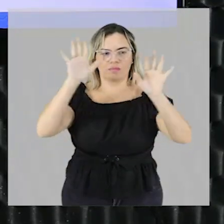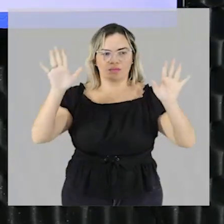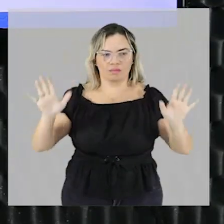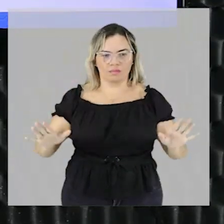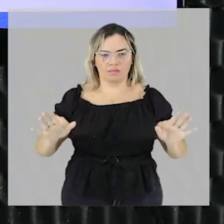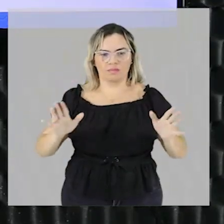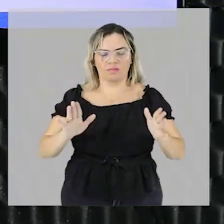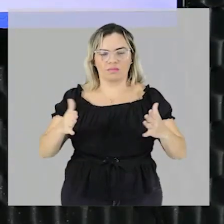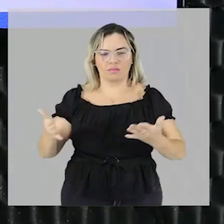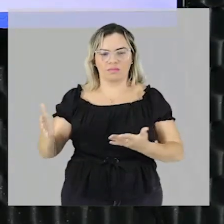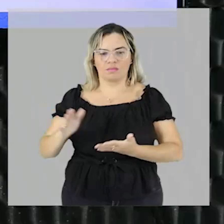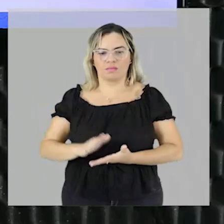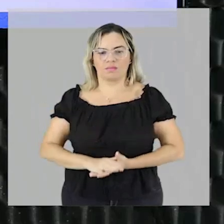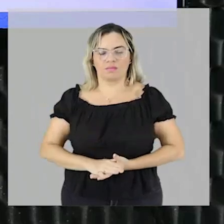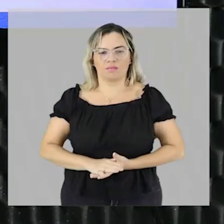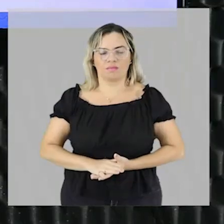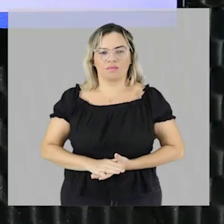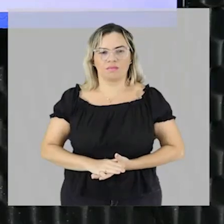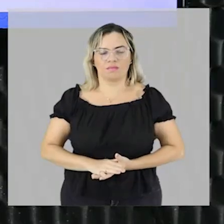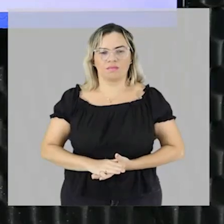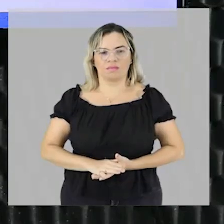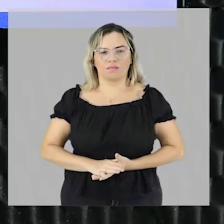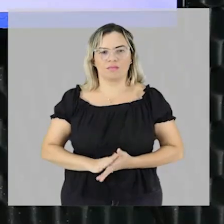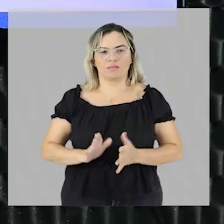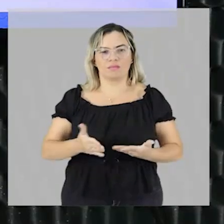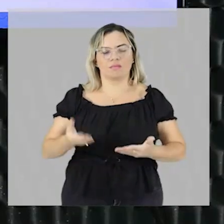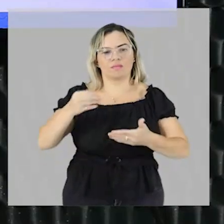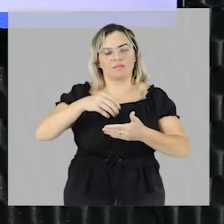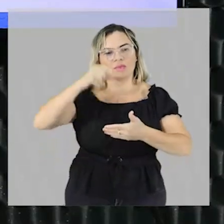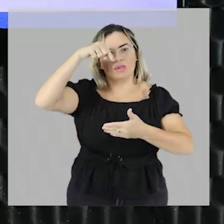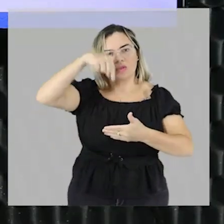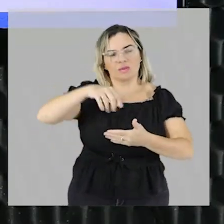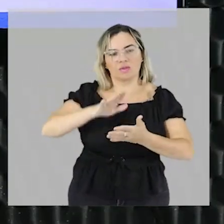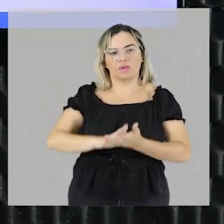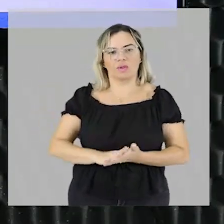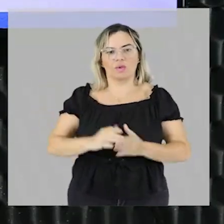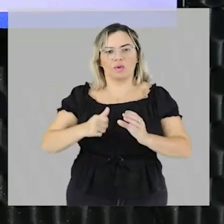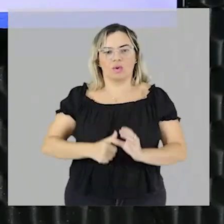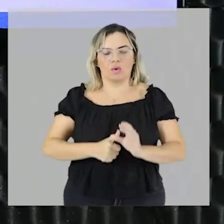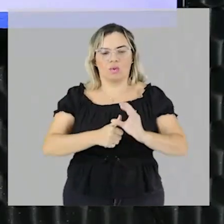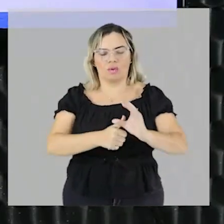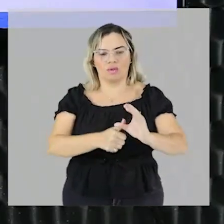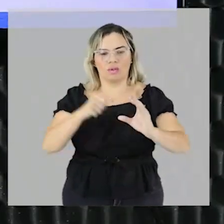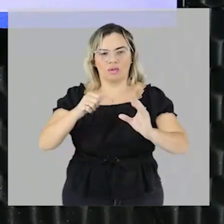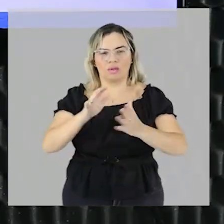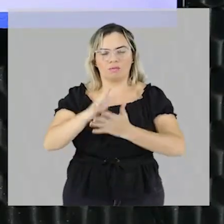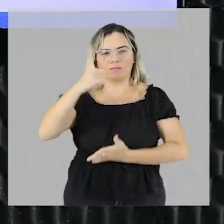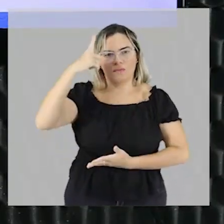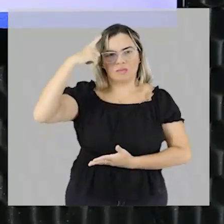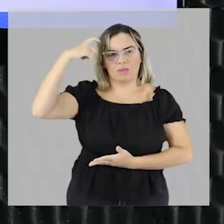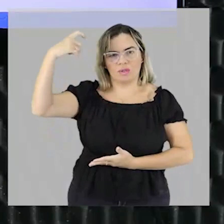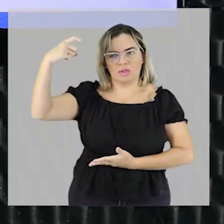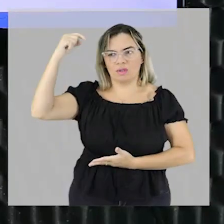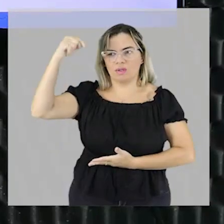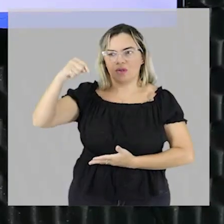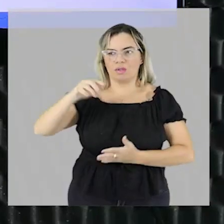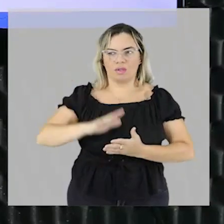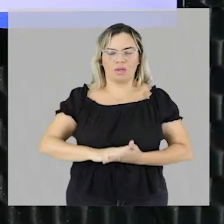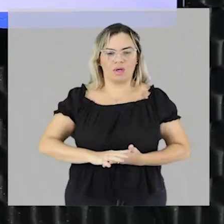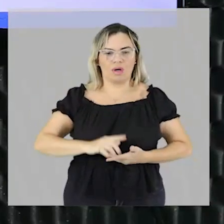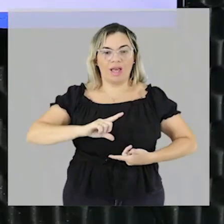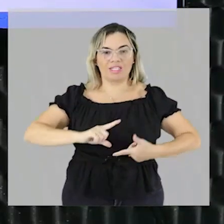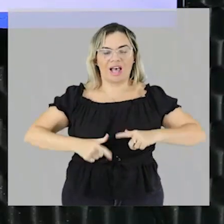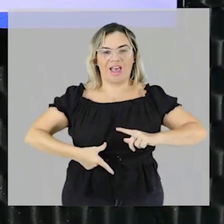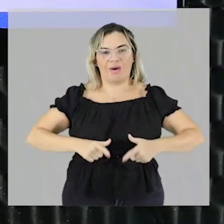né, pecadores de Israel, um aspecto dentro do cristianismo, ele traz a ideia cristã para dentro do